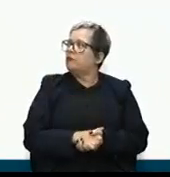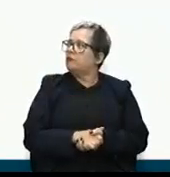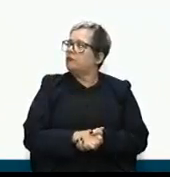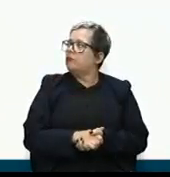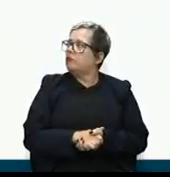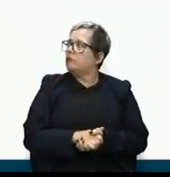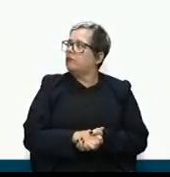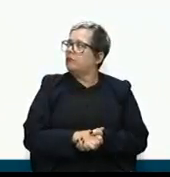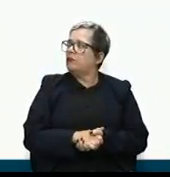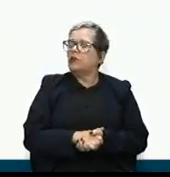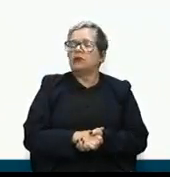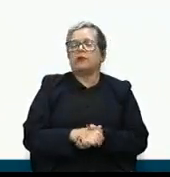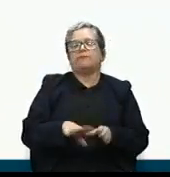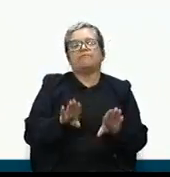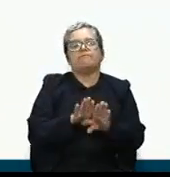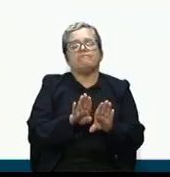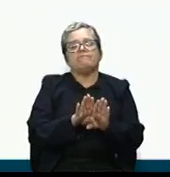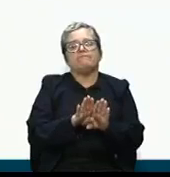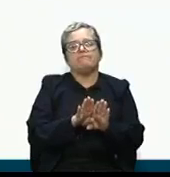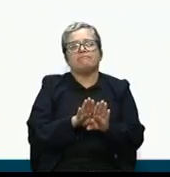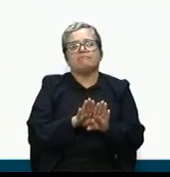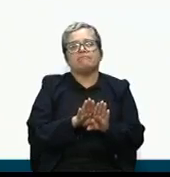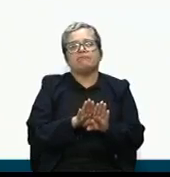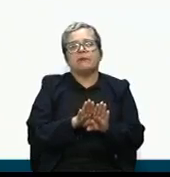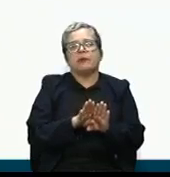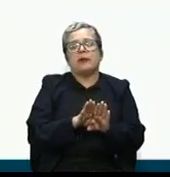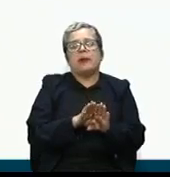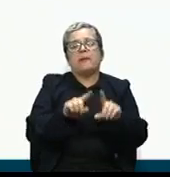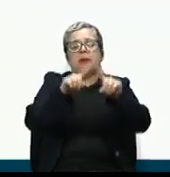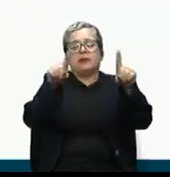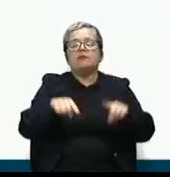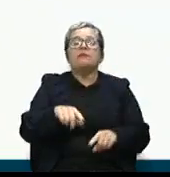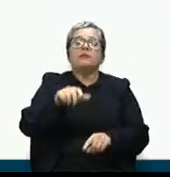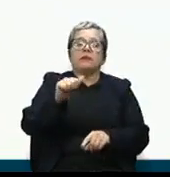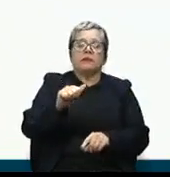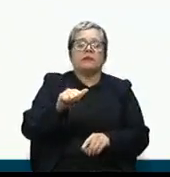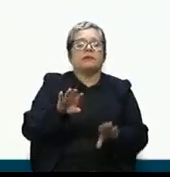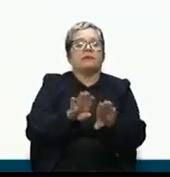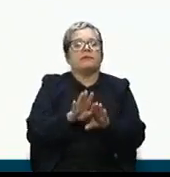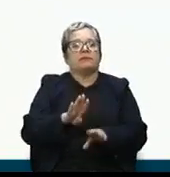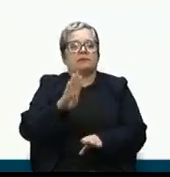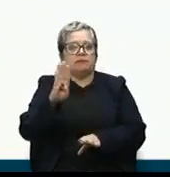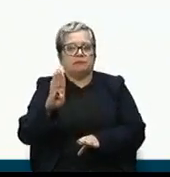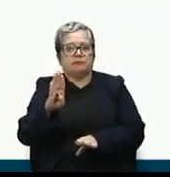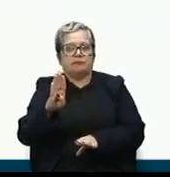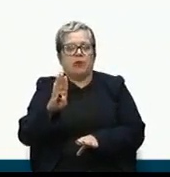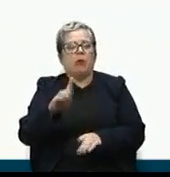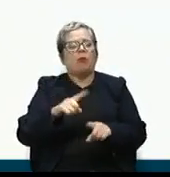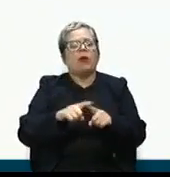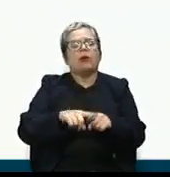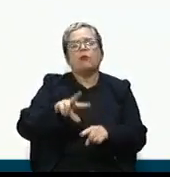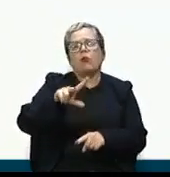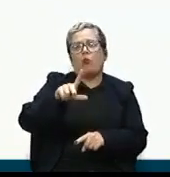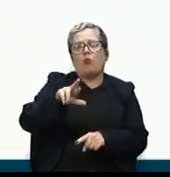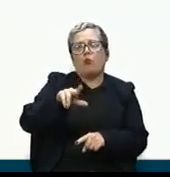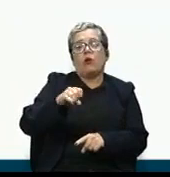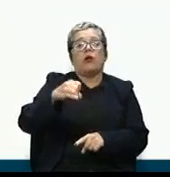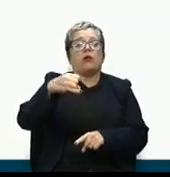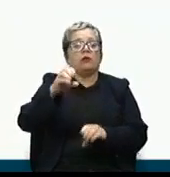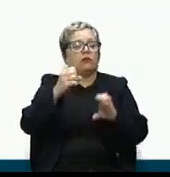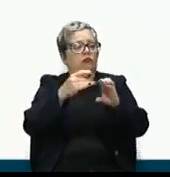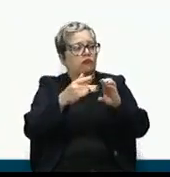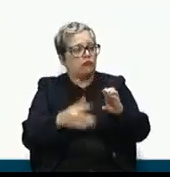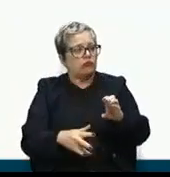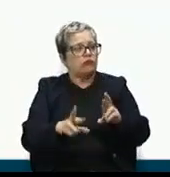por N, e nós vamos considerar a matriz A e a matriz B. Elas são chamadas de iguais se os seus